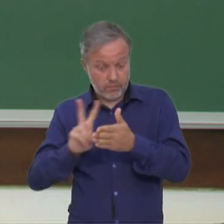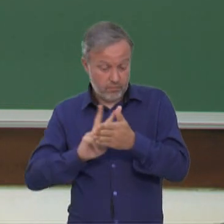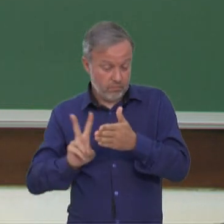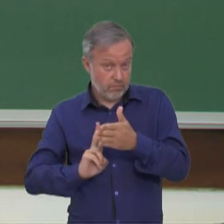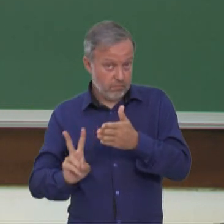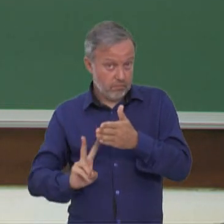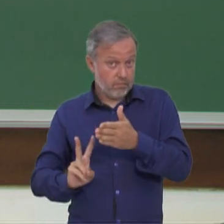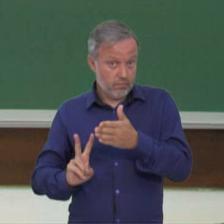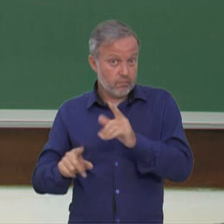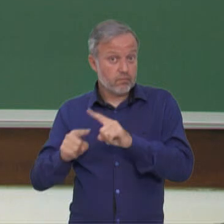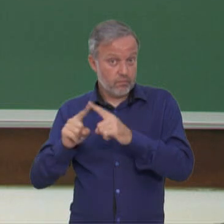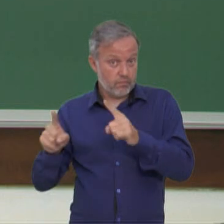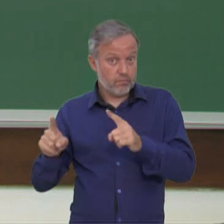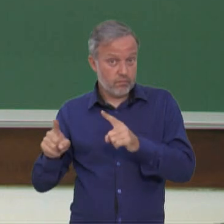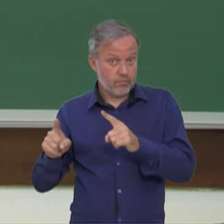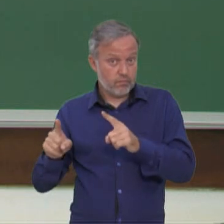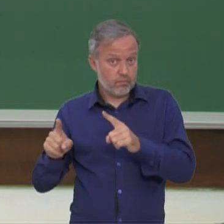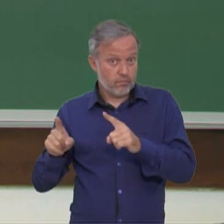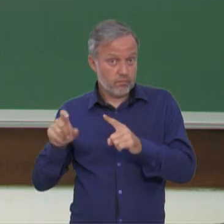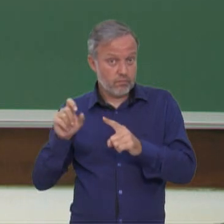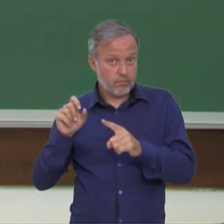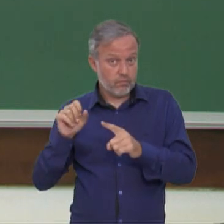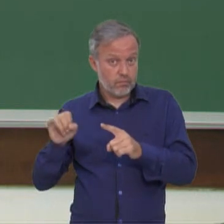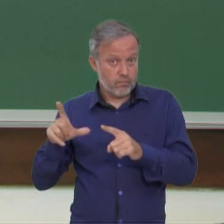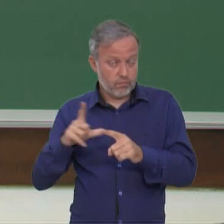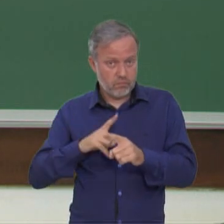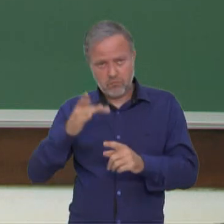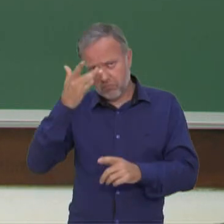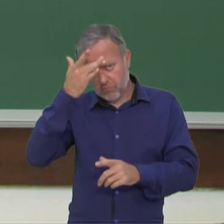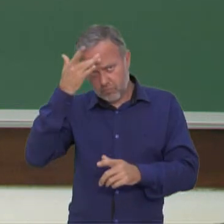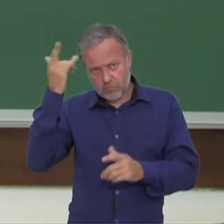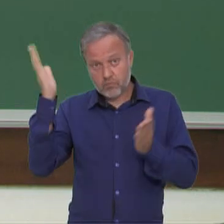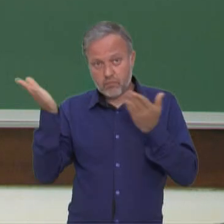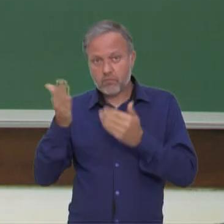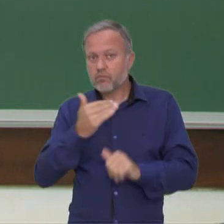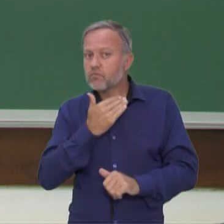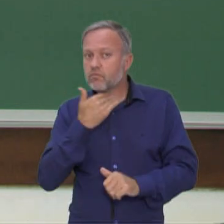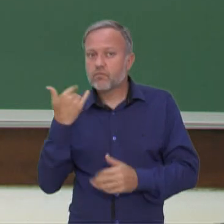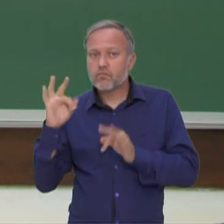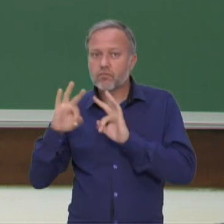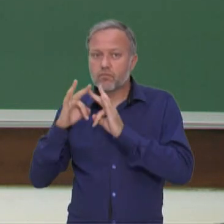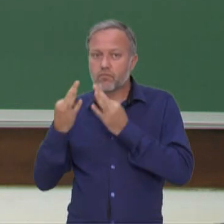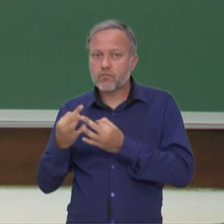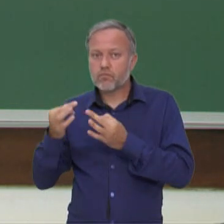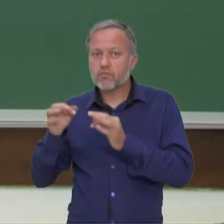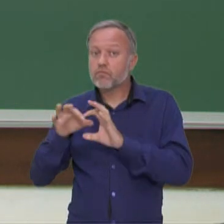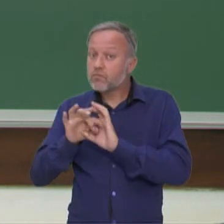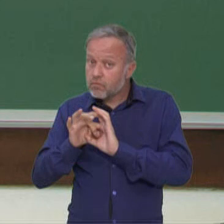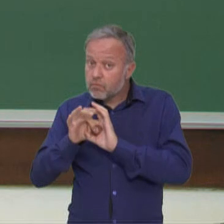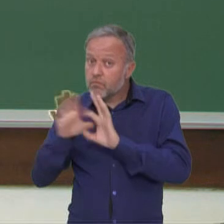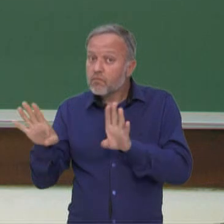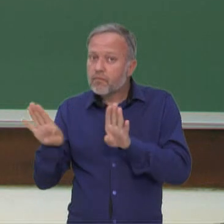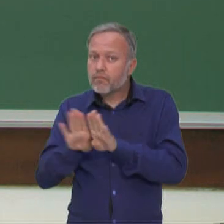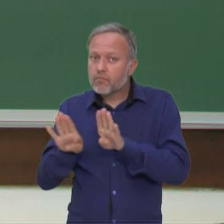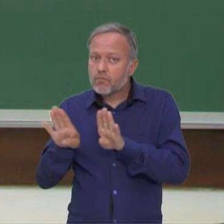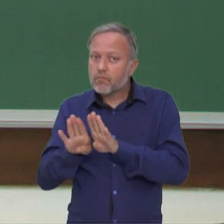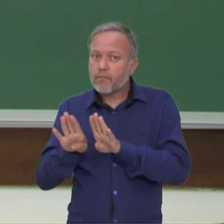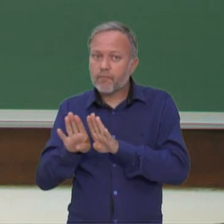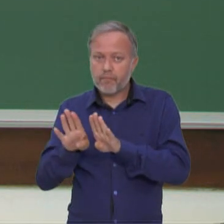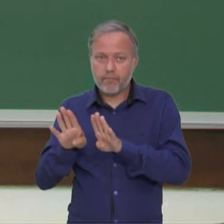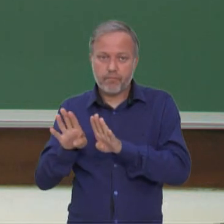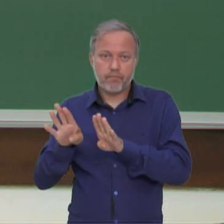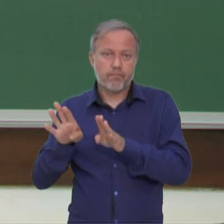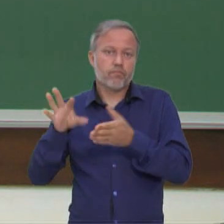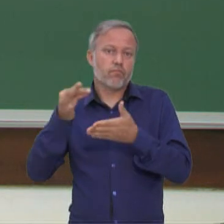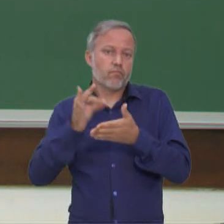cabeludas ele vai esconder. E se ele já for uma pessoa falecida, é a família quem se encarrega de fazer essa